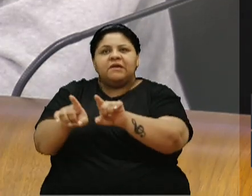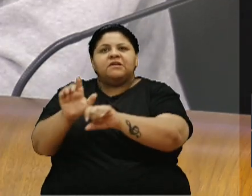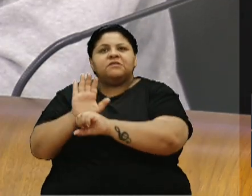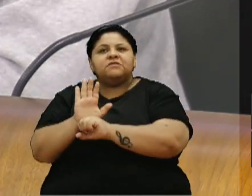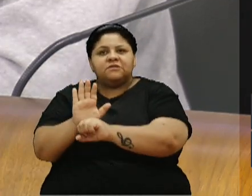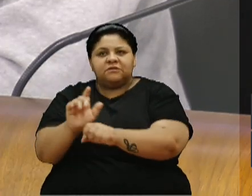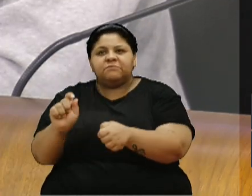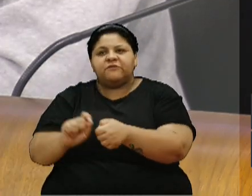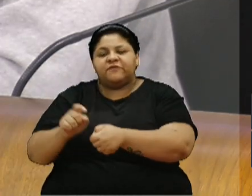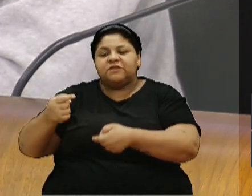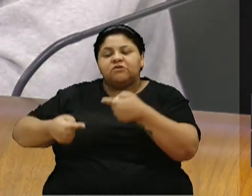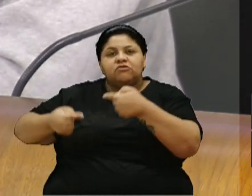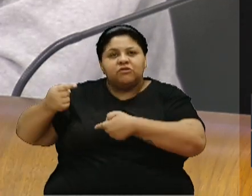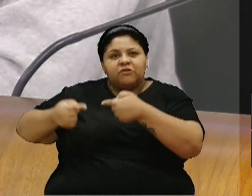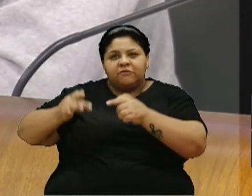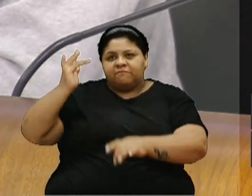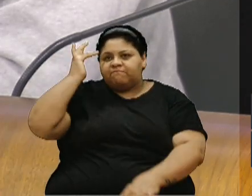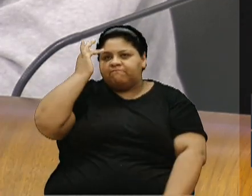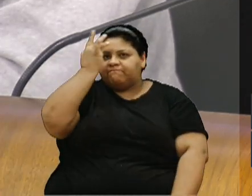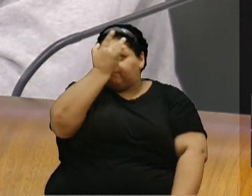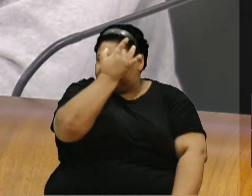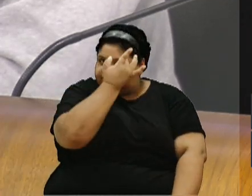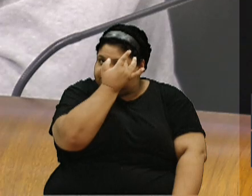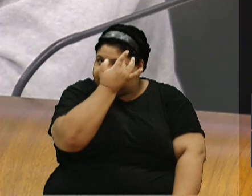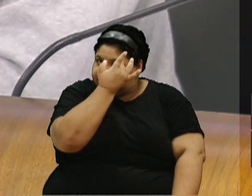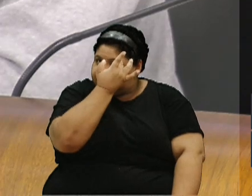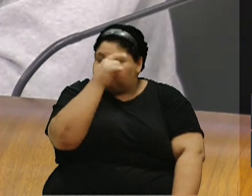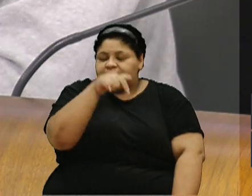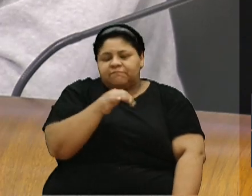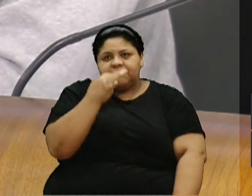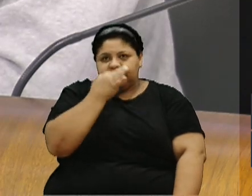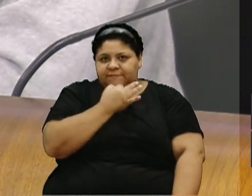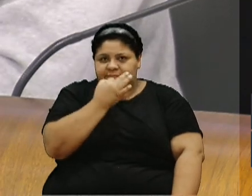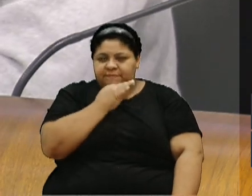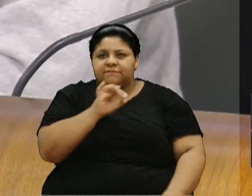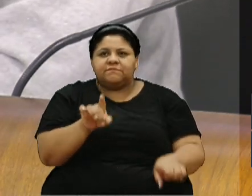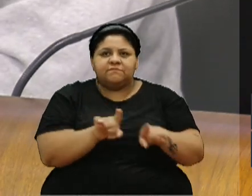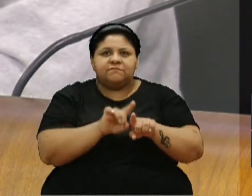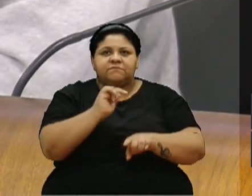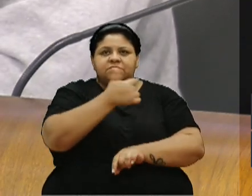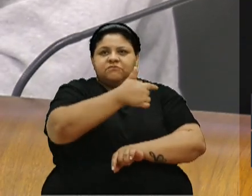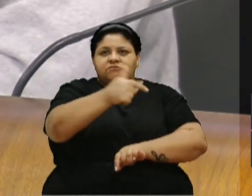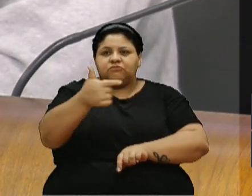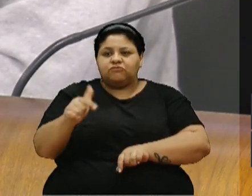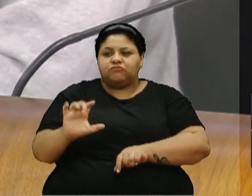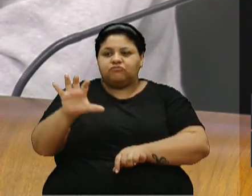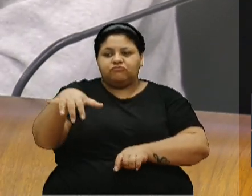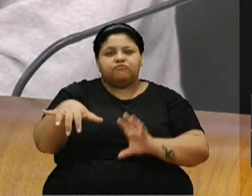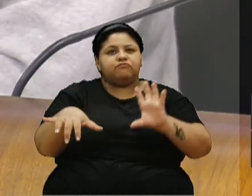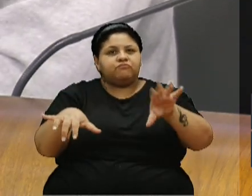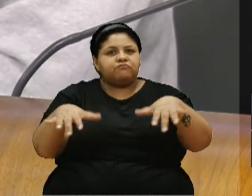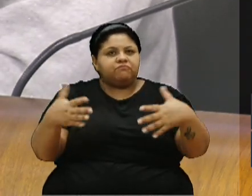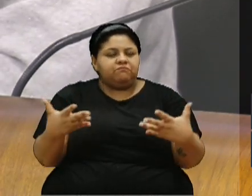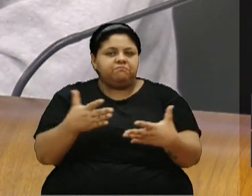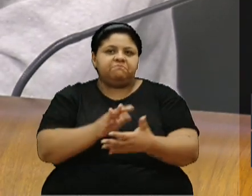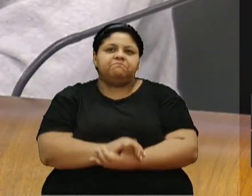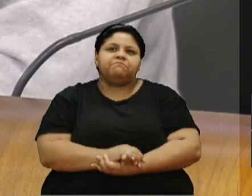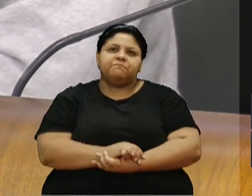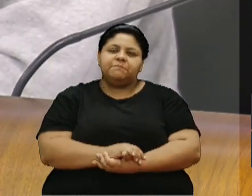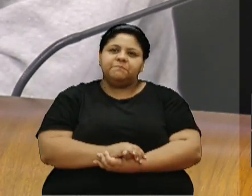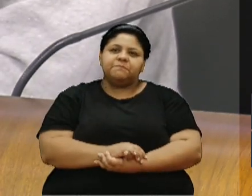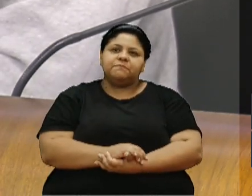disposição para fazer o debate sobre a saúde mental no município e também em outras esferas, né? Então,